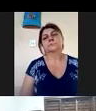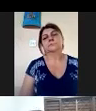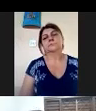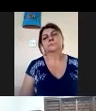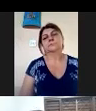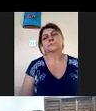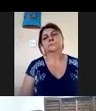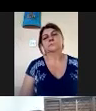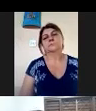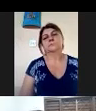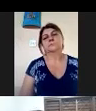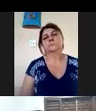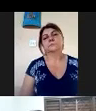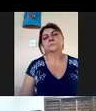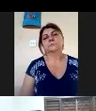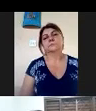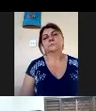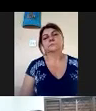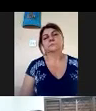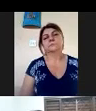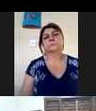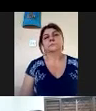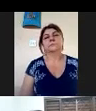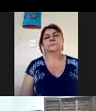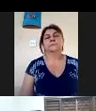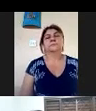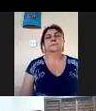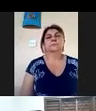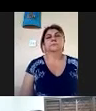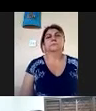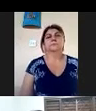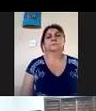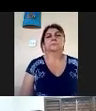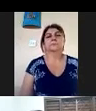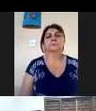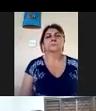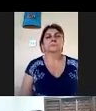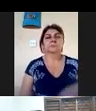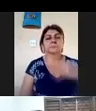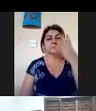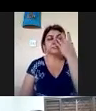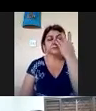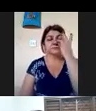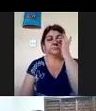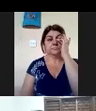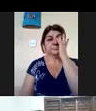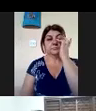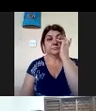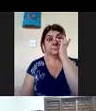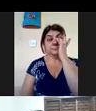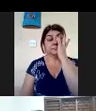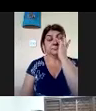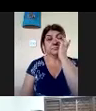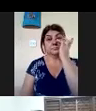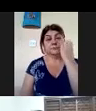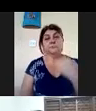vertigem. Por causa disso, eu achei mais seguro secar ela aqui no quarto, em vez de secar, ela tomou banho, em vez de